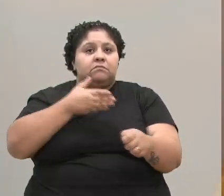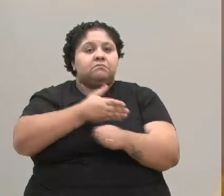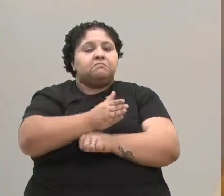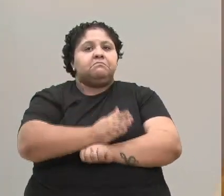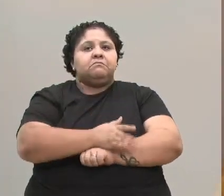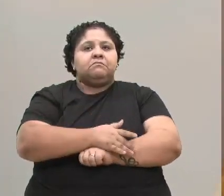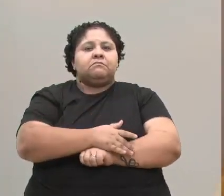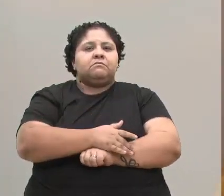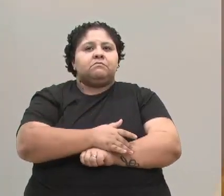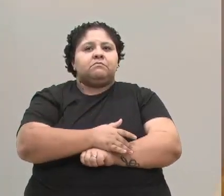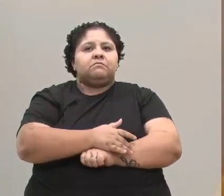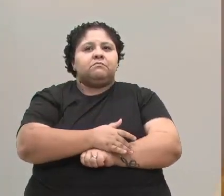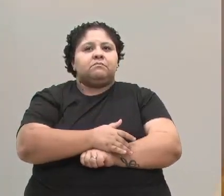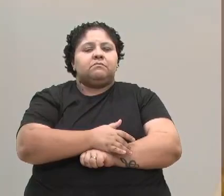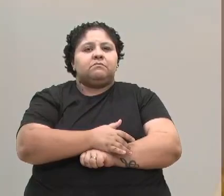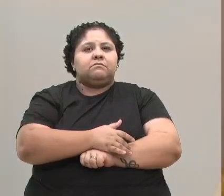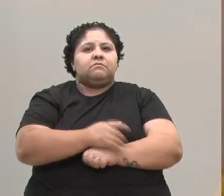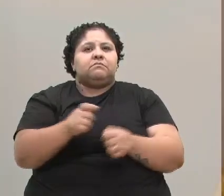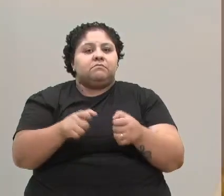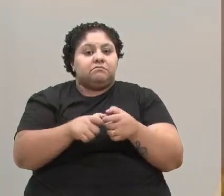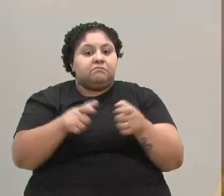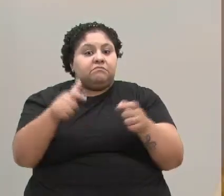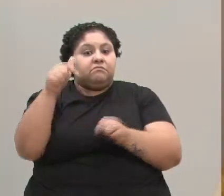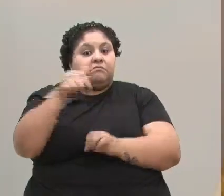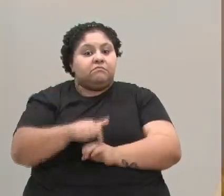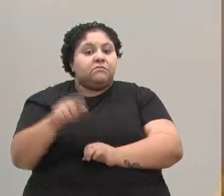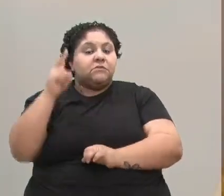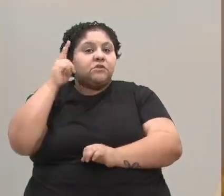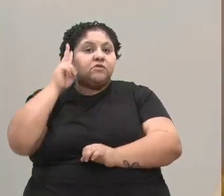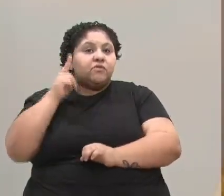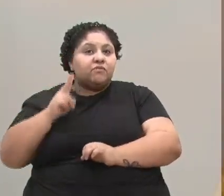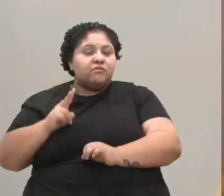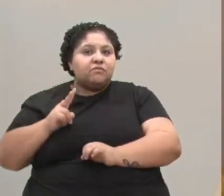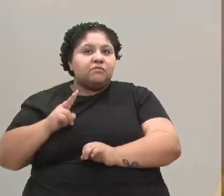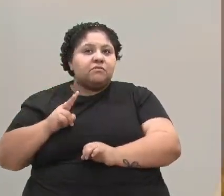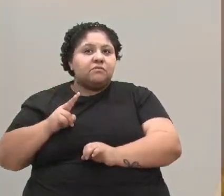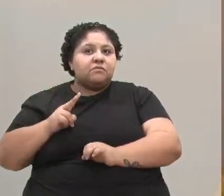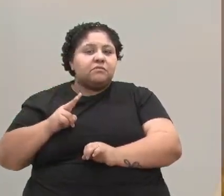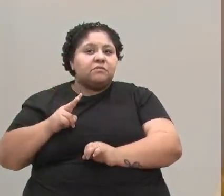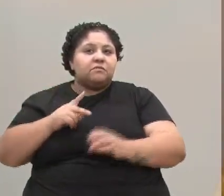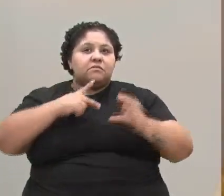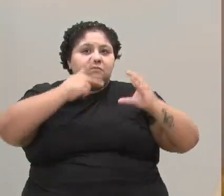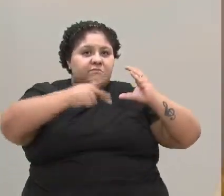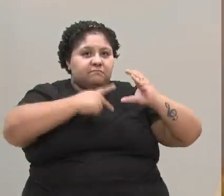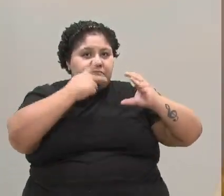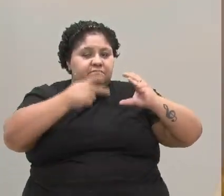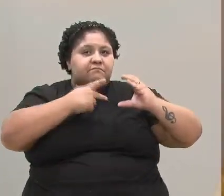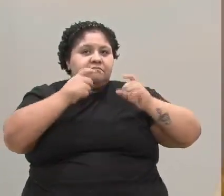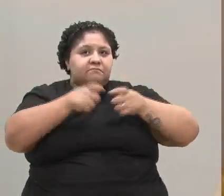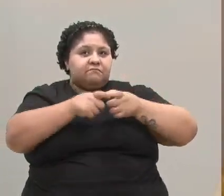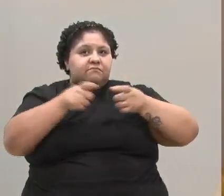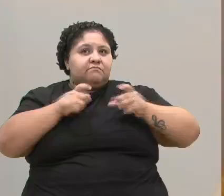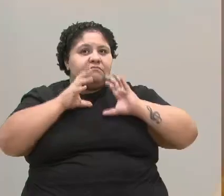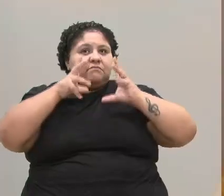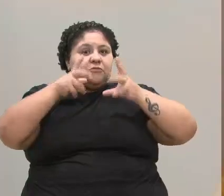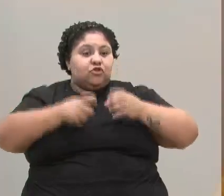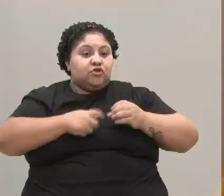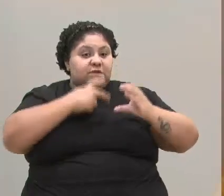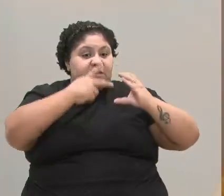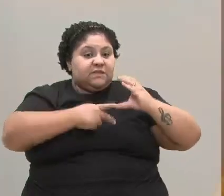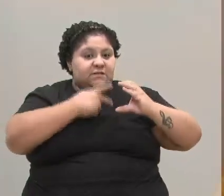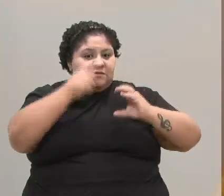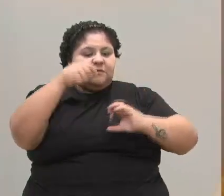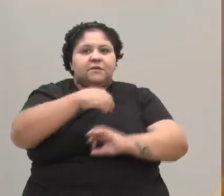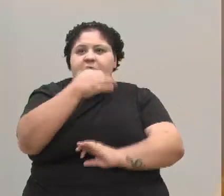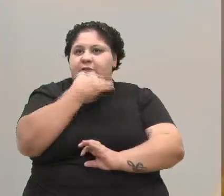certeza, os maiores espaços da história da Câmara de Vereadores de Caxias do Sul e de todas as câmaras